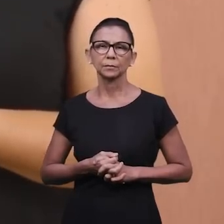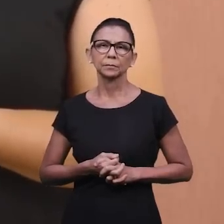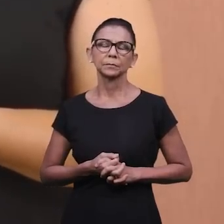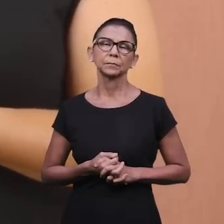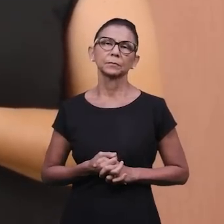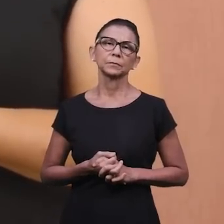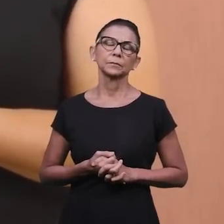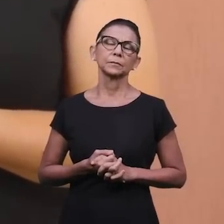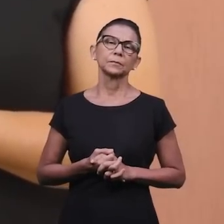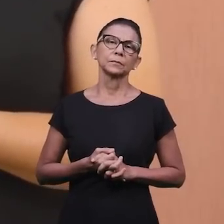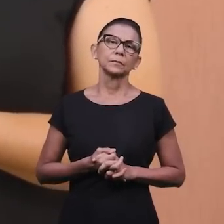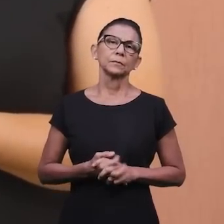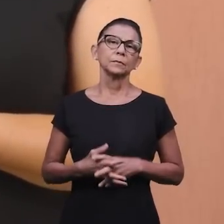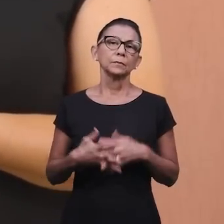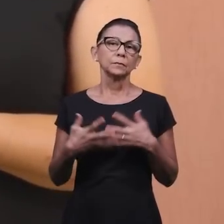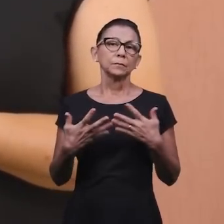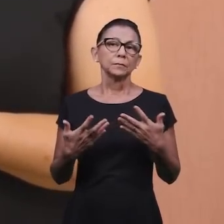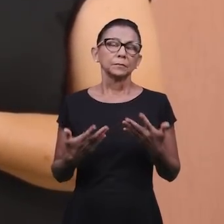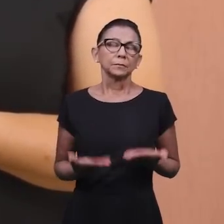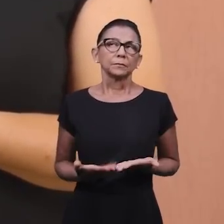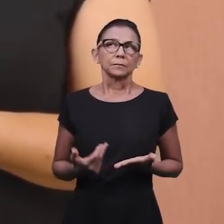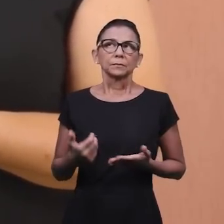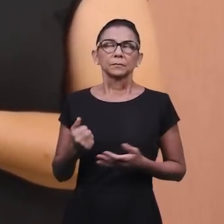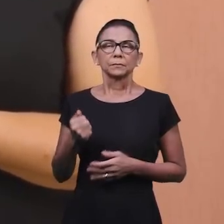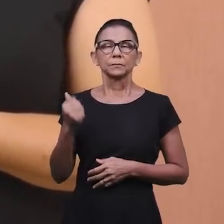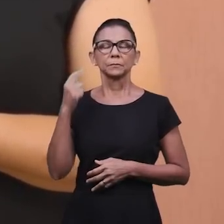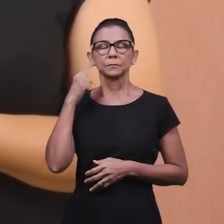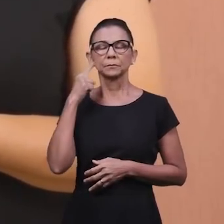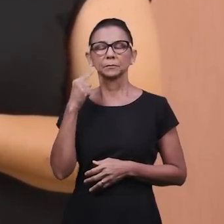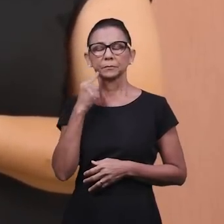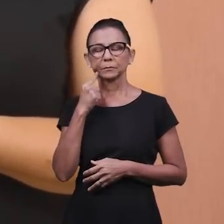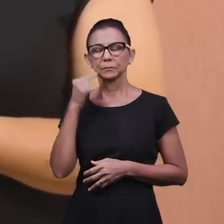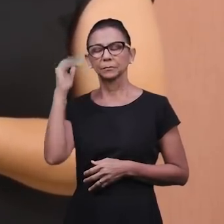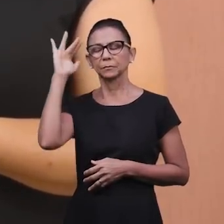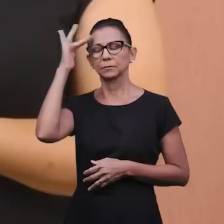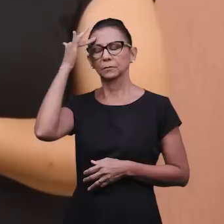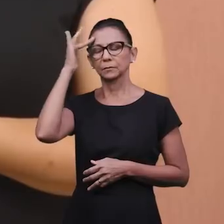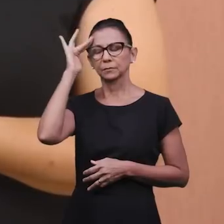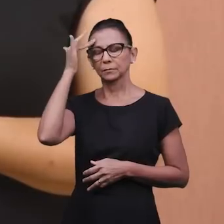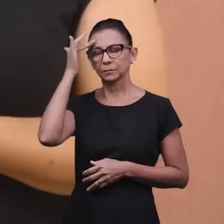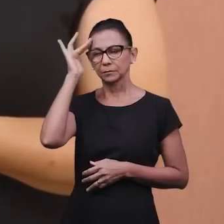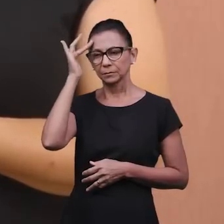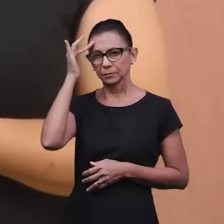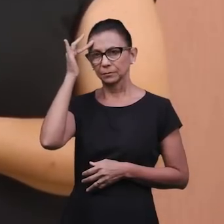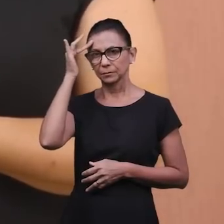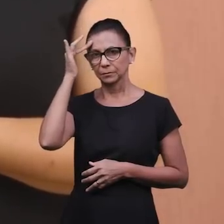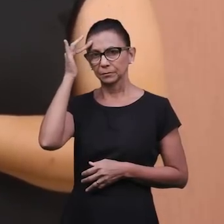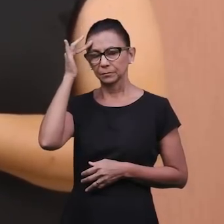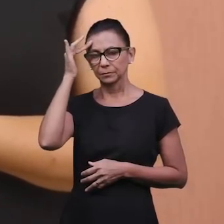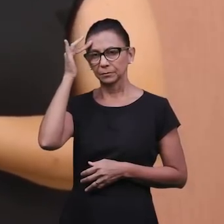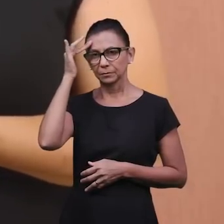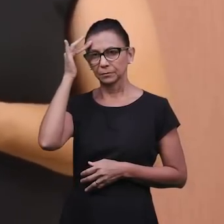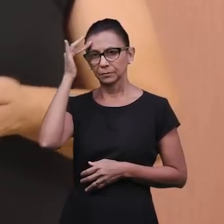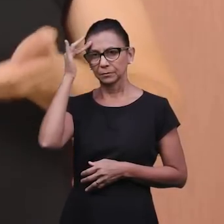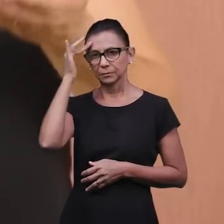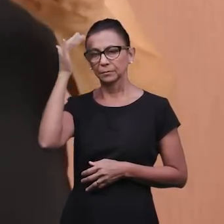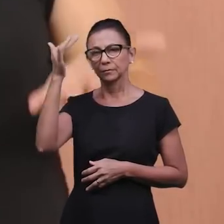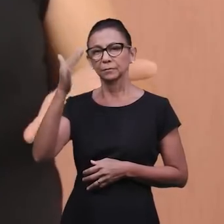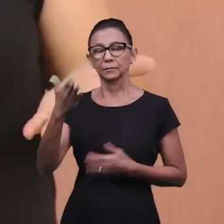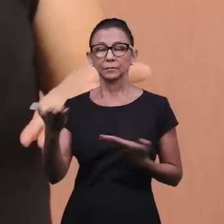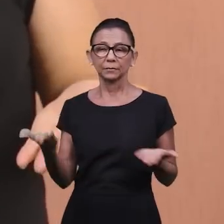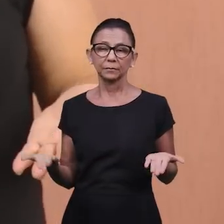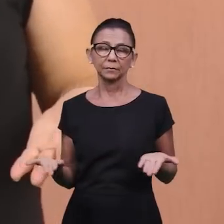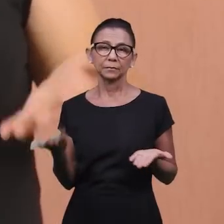toda aquela imagem que ele construiu para o surdo entender e aí colocar novos elementos, aí confunde o surdo. Ok?